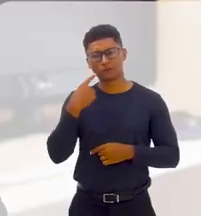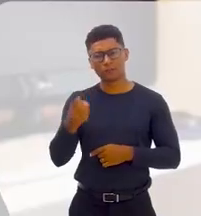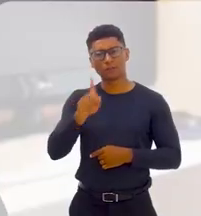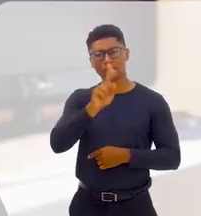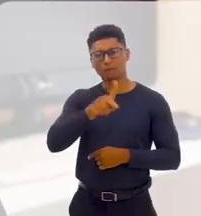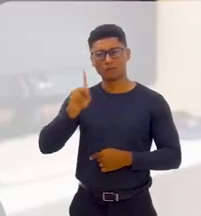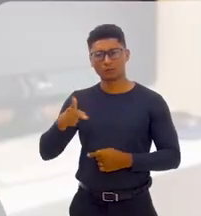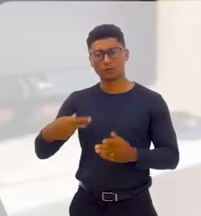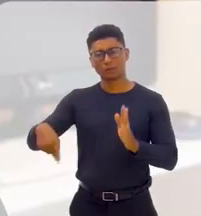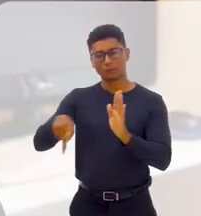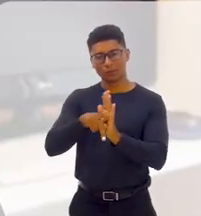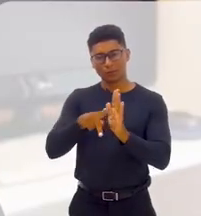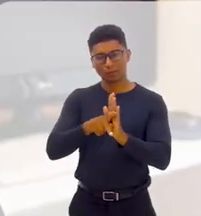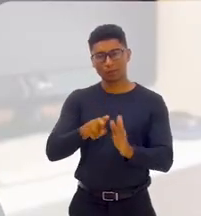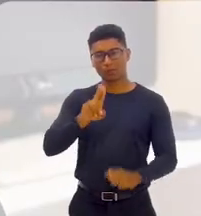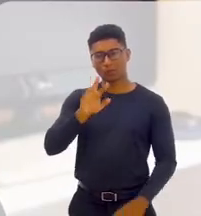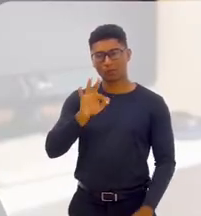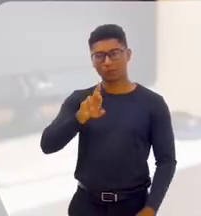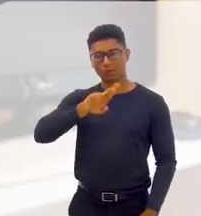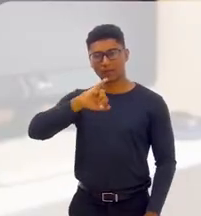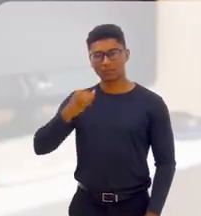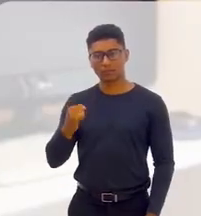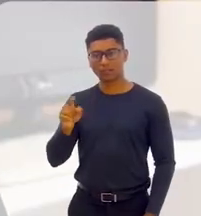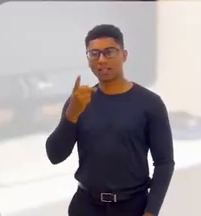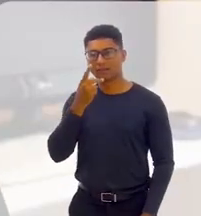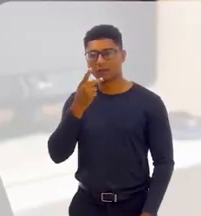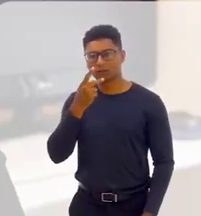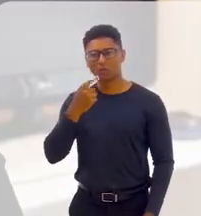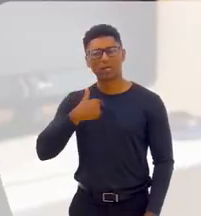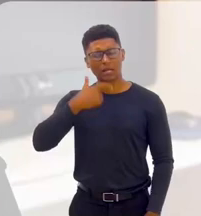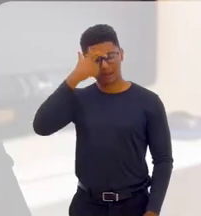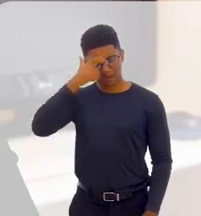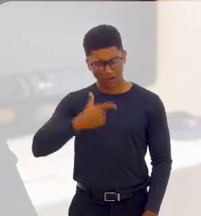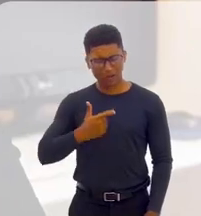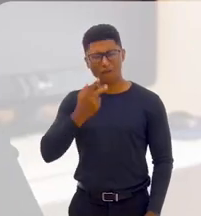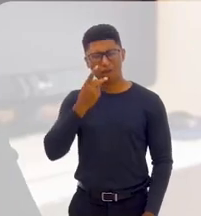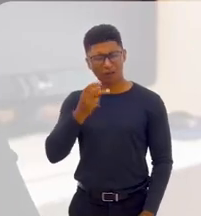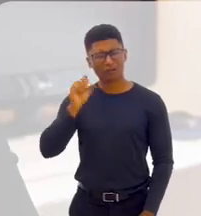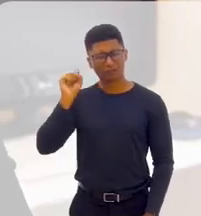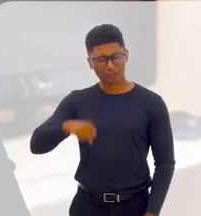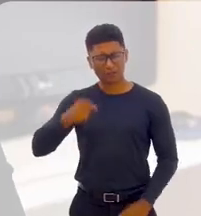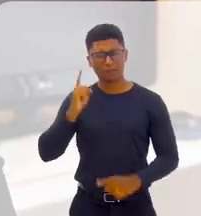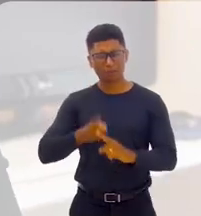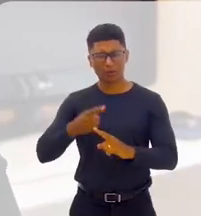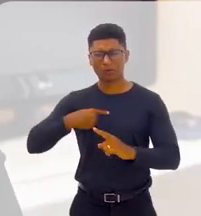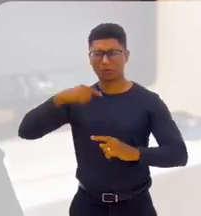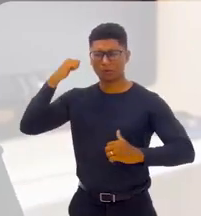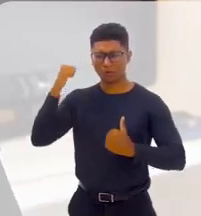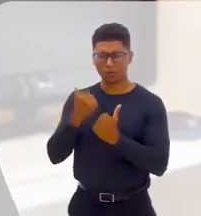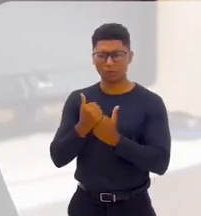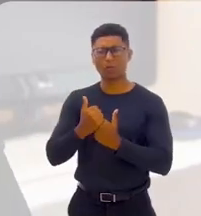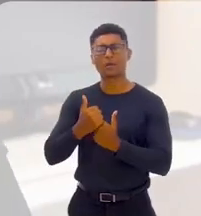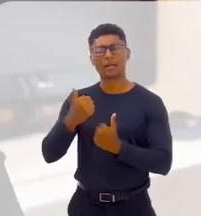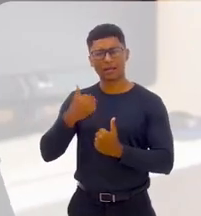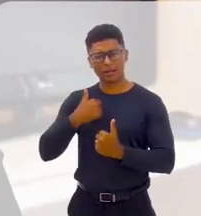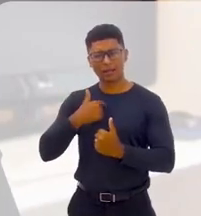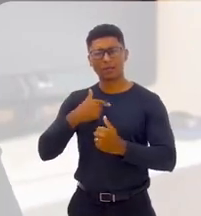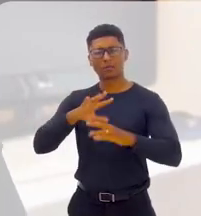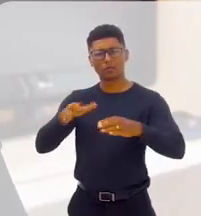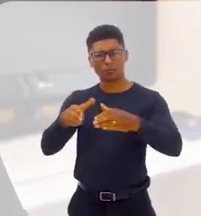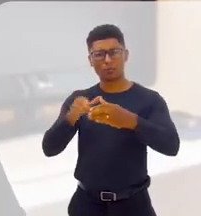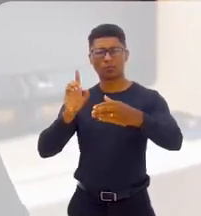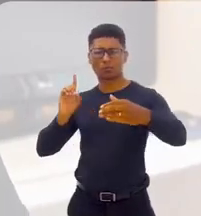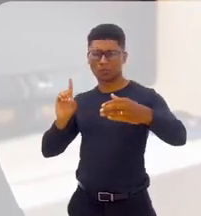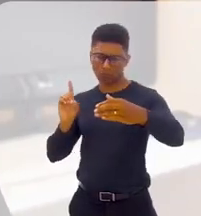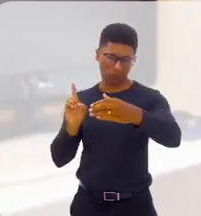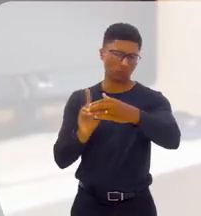ouvi uma professora da UFRJ falando uma coisa muito interessante. É meu lugar de fala, sim, porque eu defendo, porque eu faço